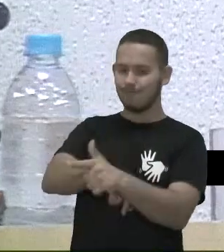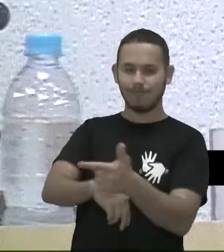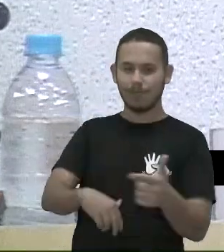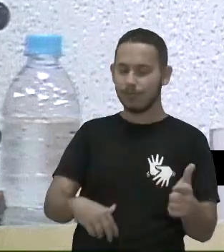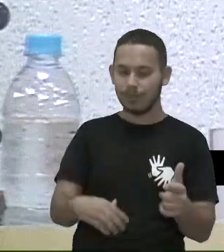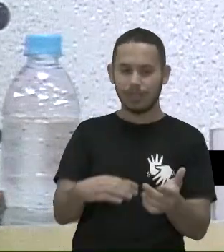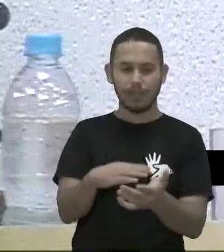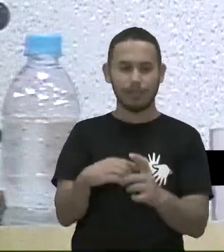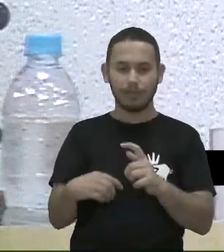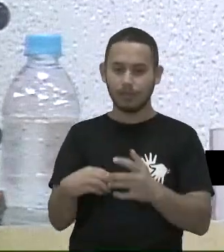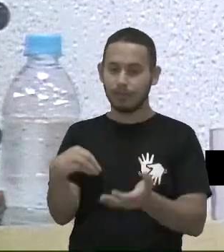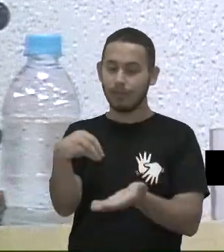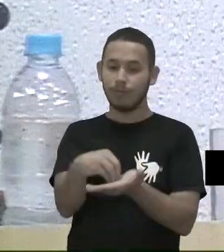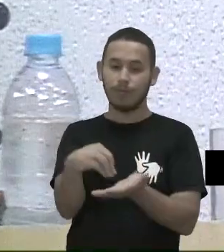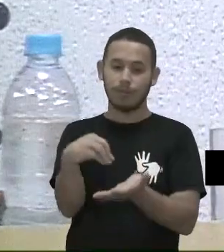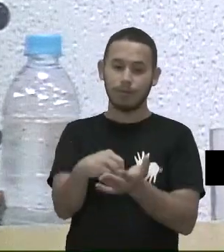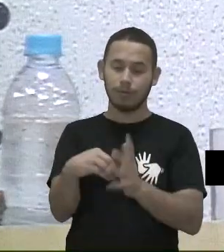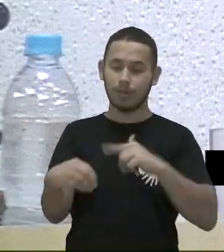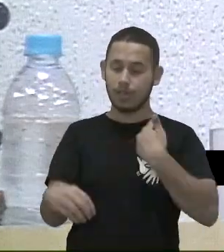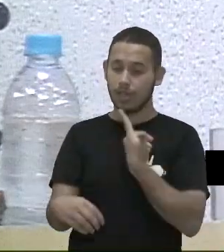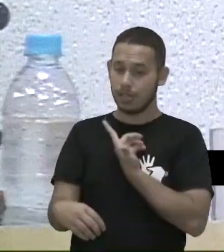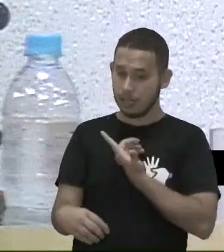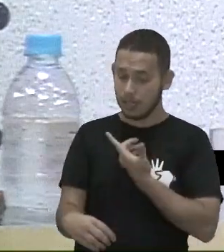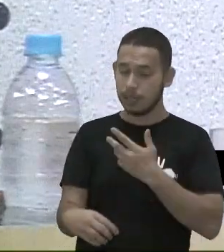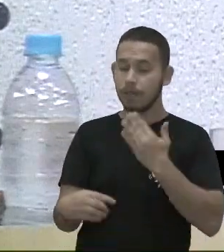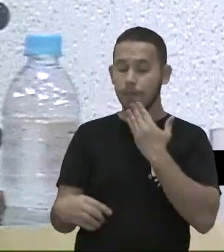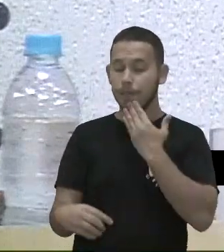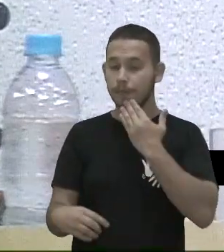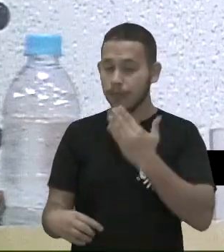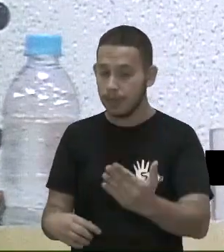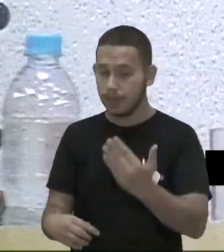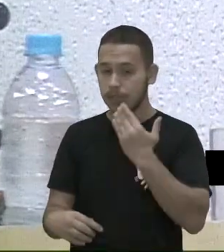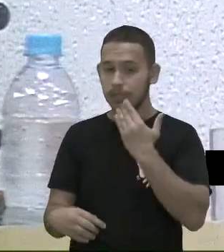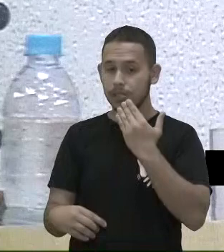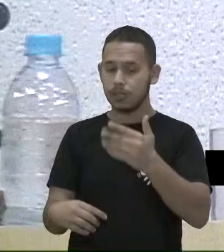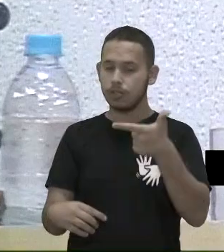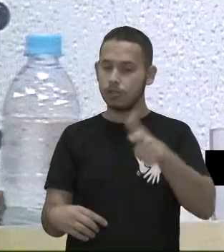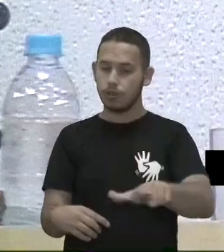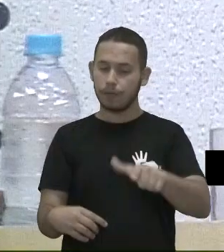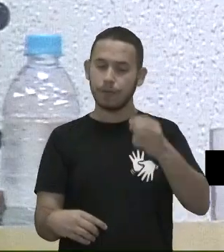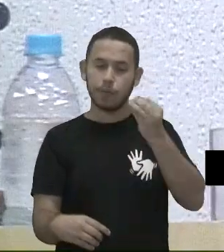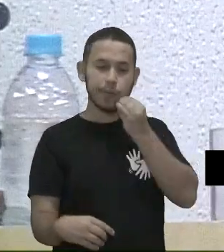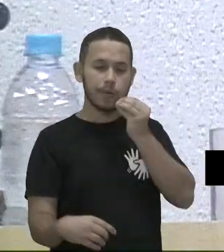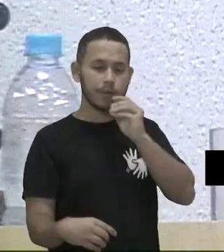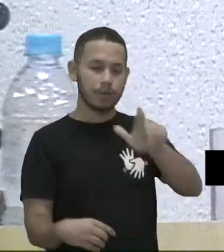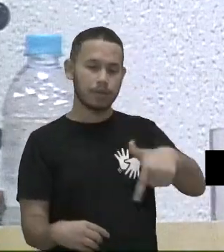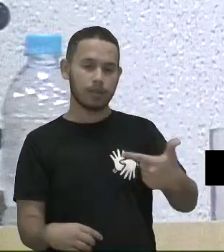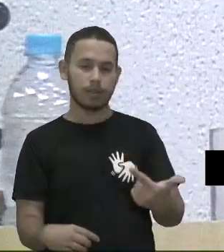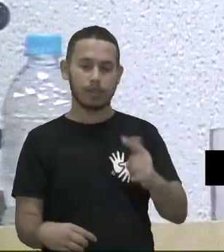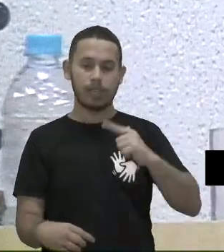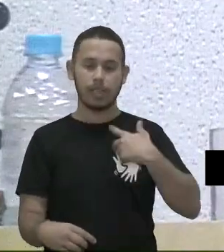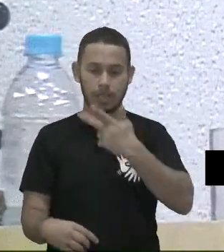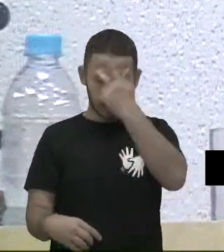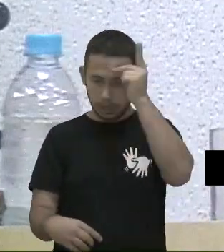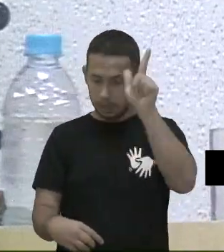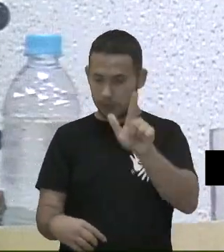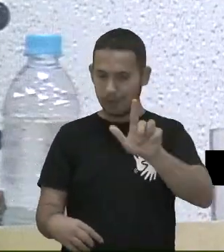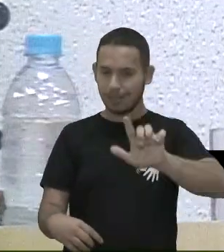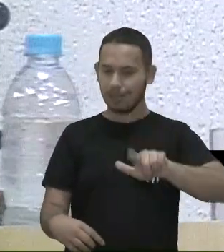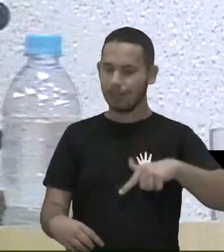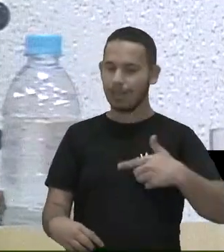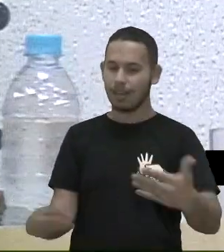de dialogar. Nós estaremos soltando uma nova intimação, uma nova oportunidade, e aí sim, as pessoas que faltaram e não